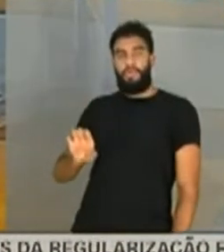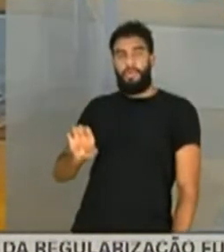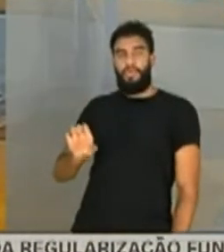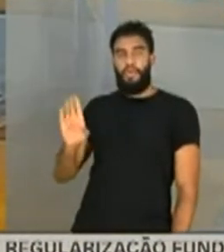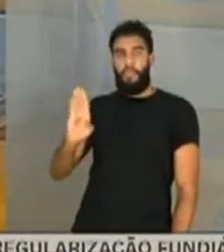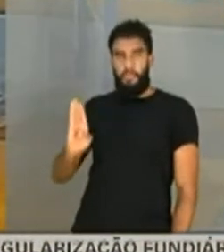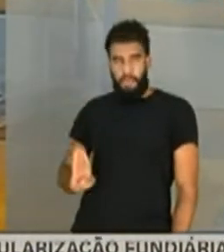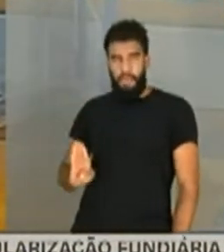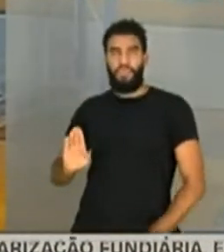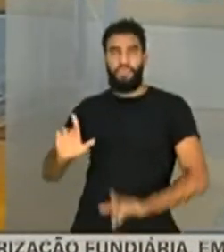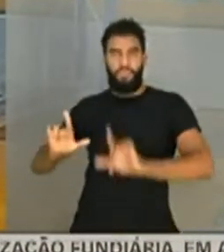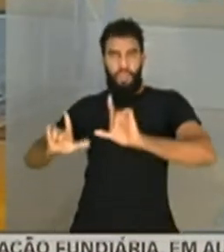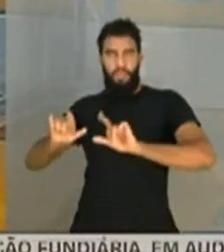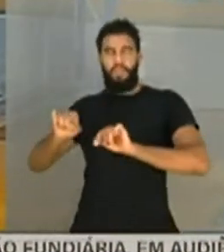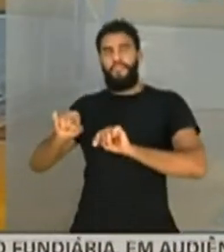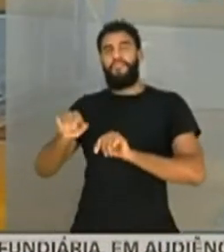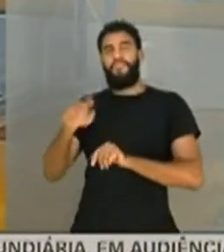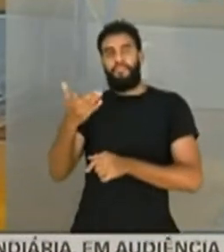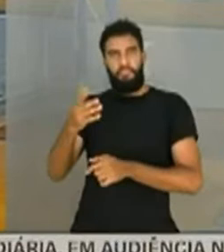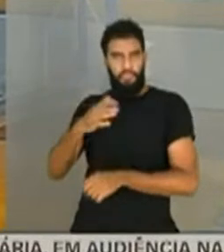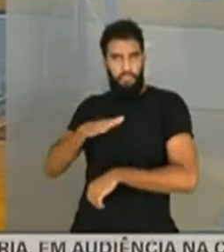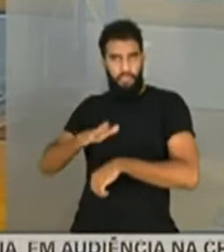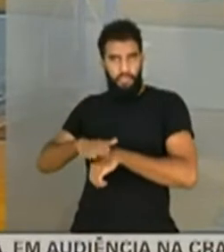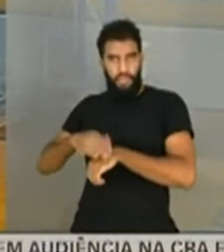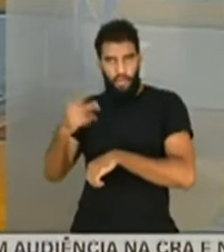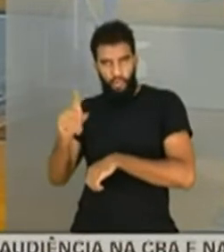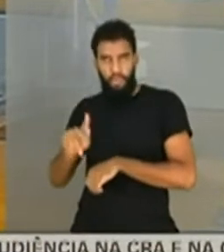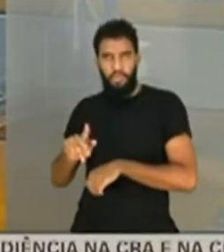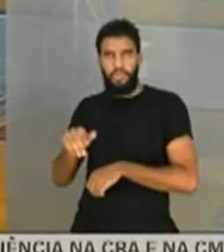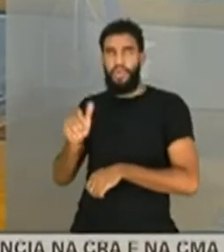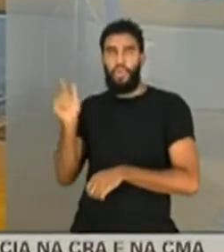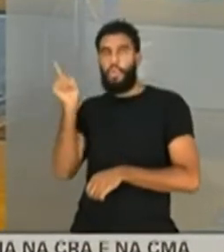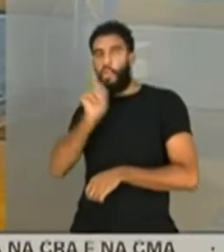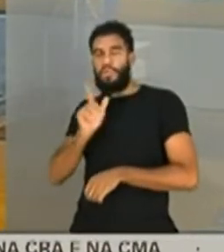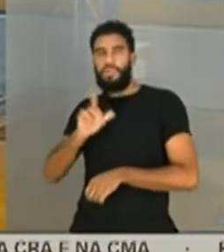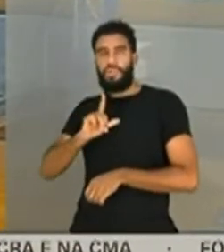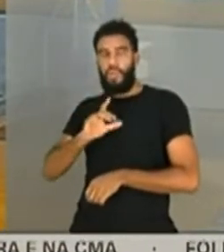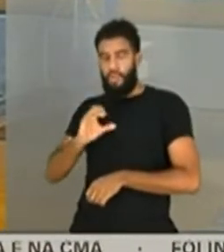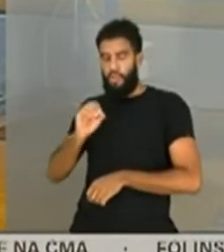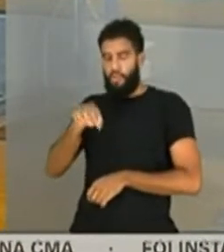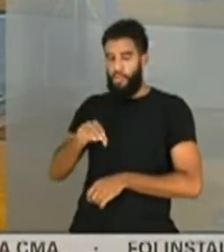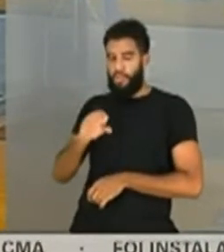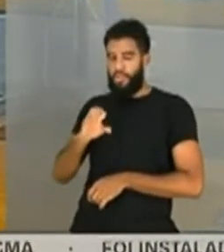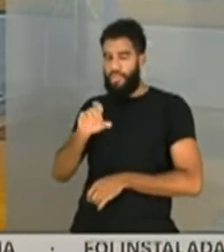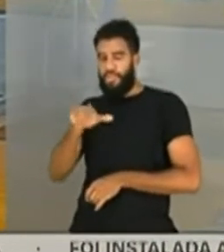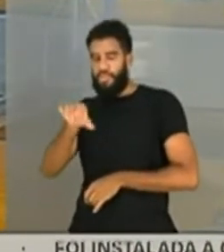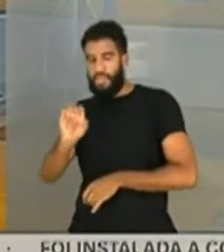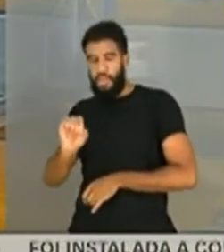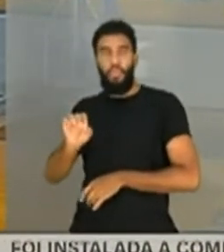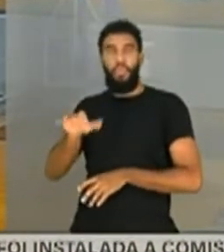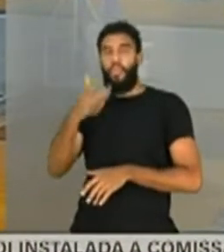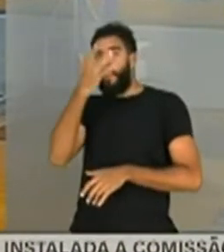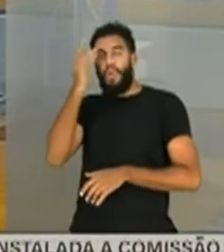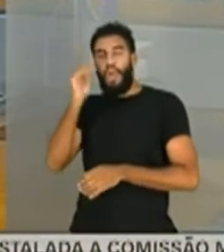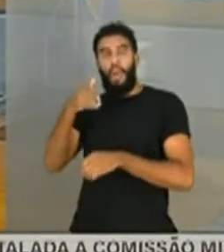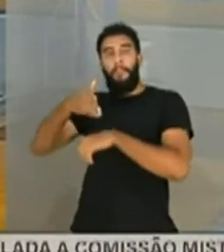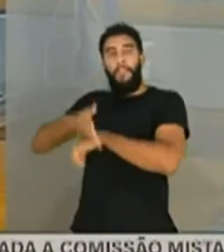isso? Quando o senhor obteve a concessão dela, quem compõe a sociedade dessa empresa?